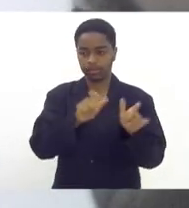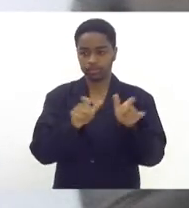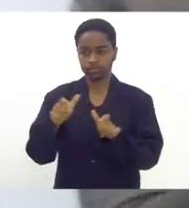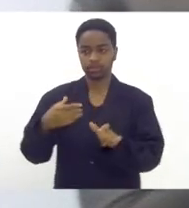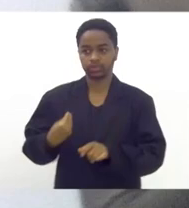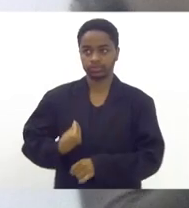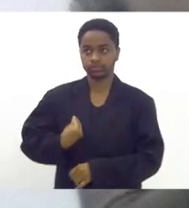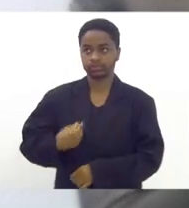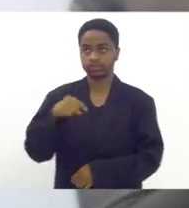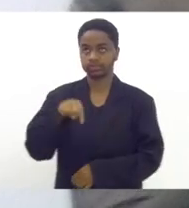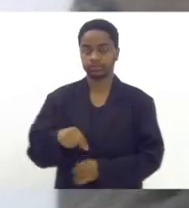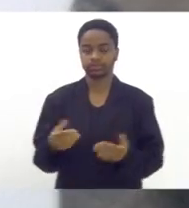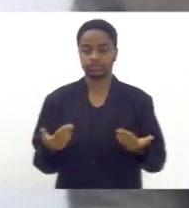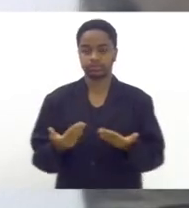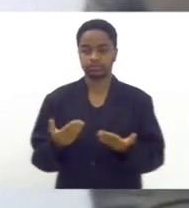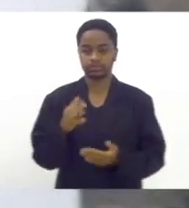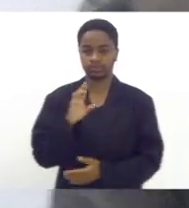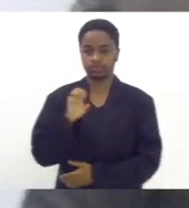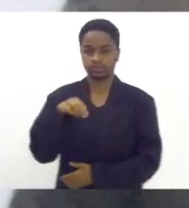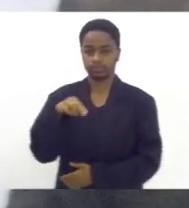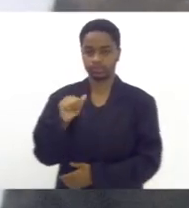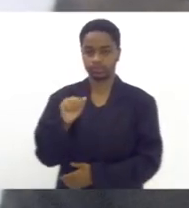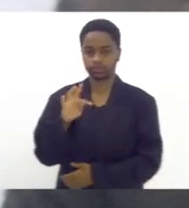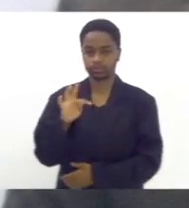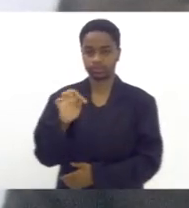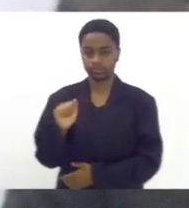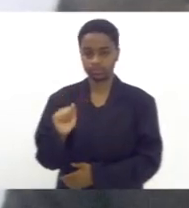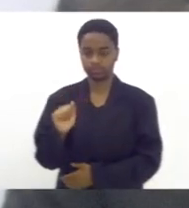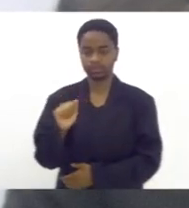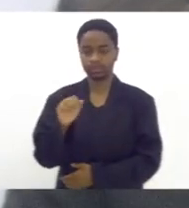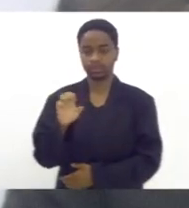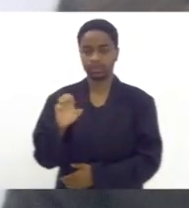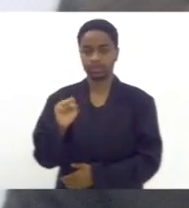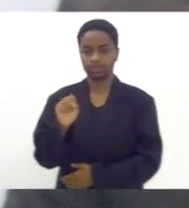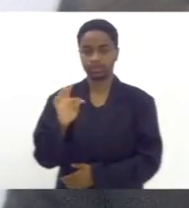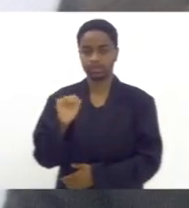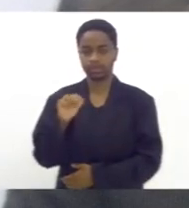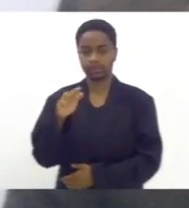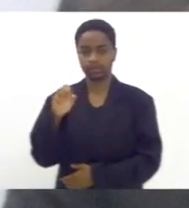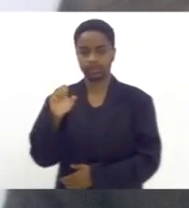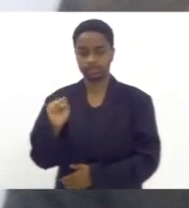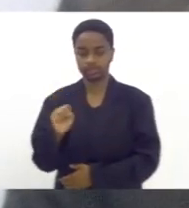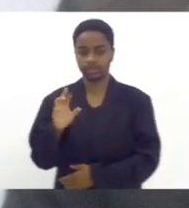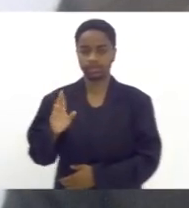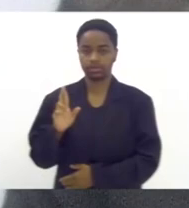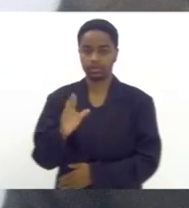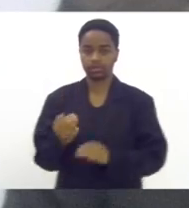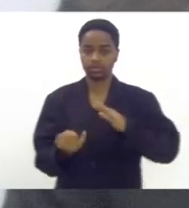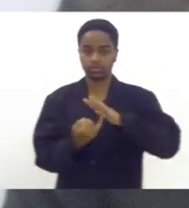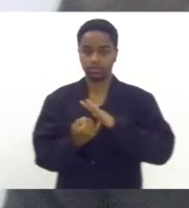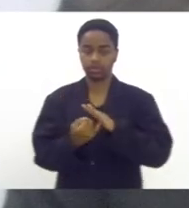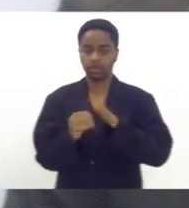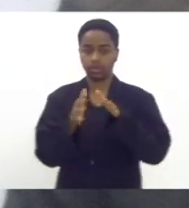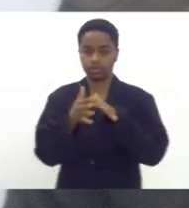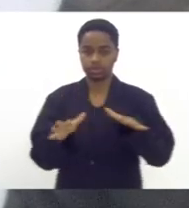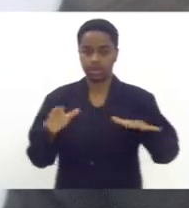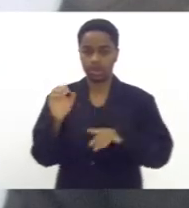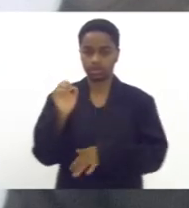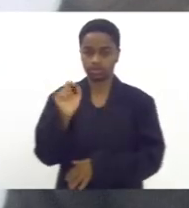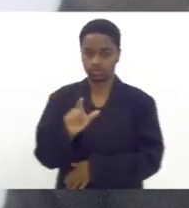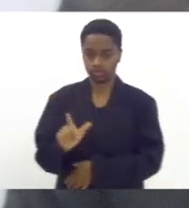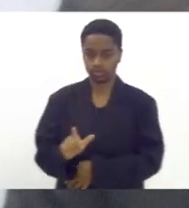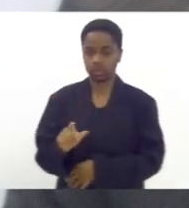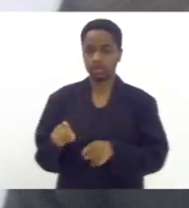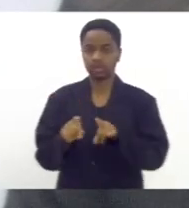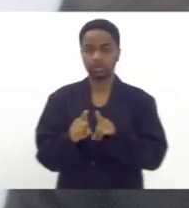hoje senora Renata Esteves que é Presidente do Instituto Oceano Azul Ah E lembrando que a gente vai abrir a